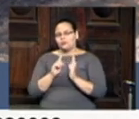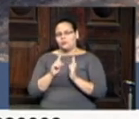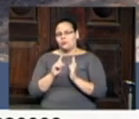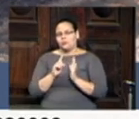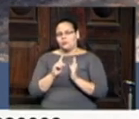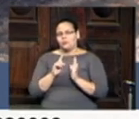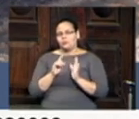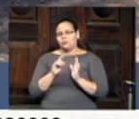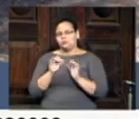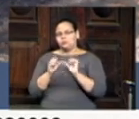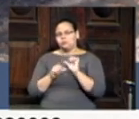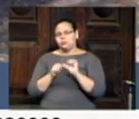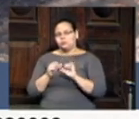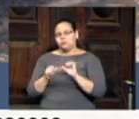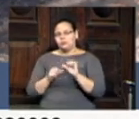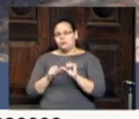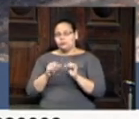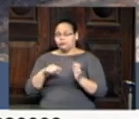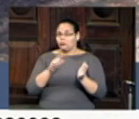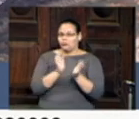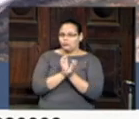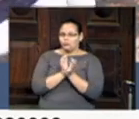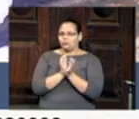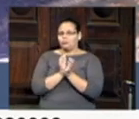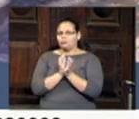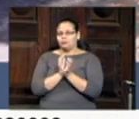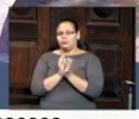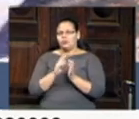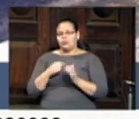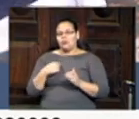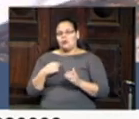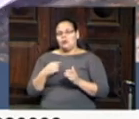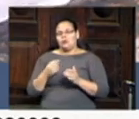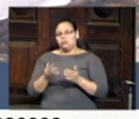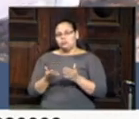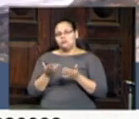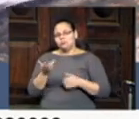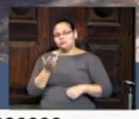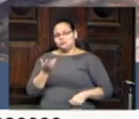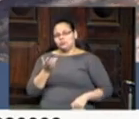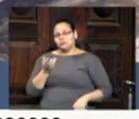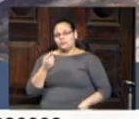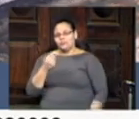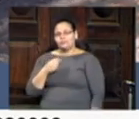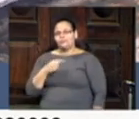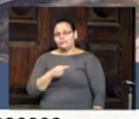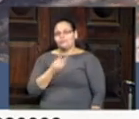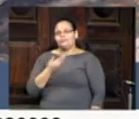ser da comissão. E aí eu queria que Vossa Excelência